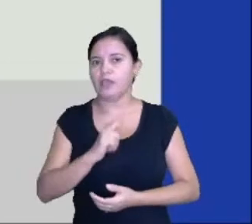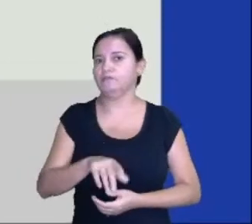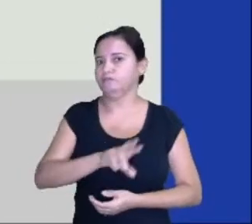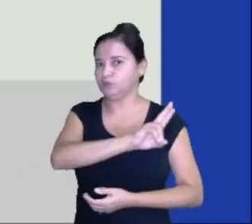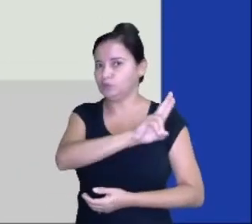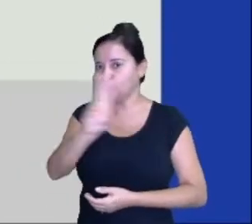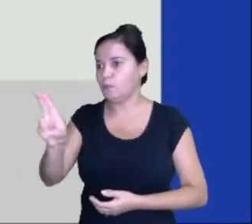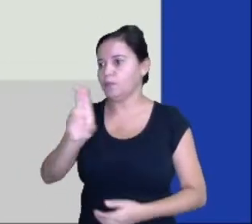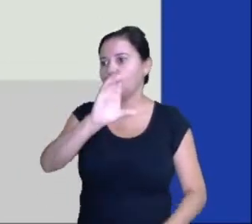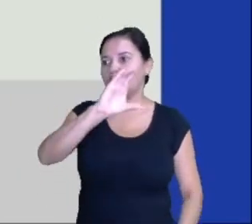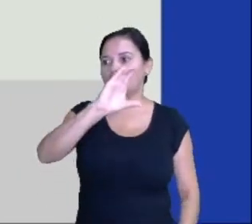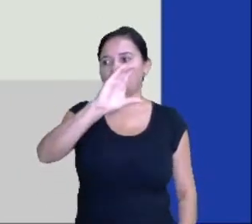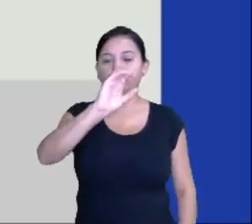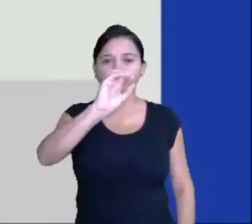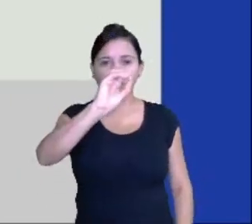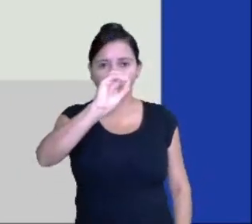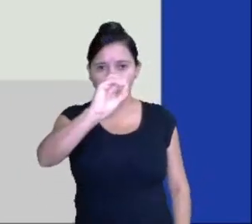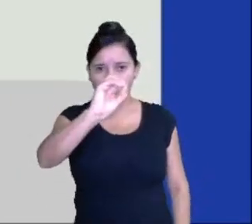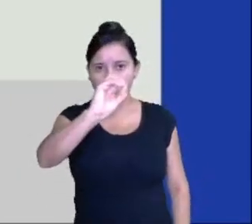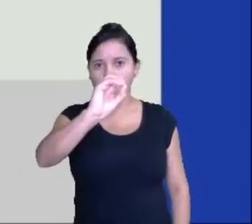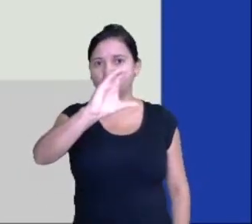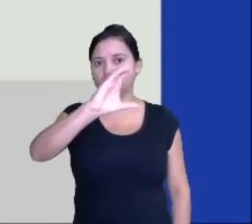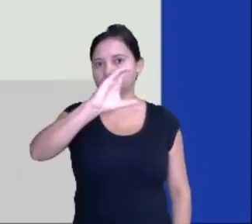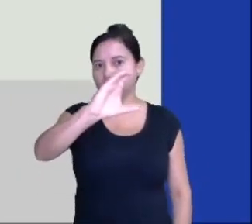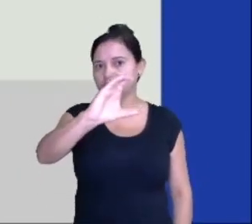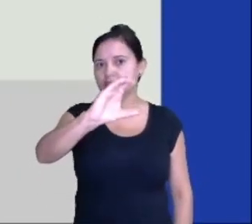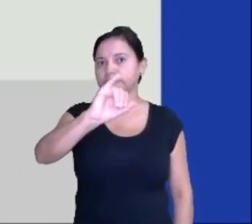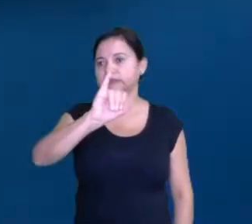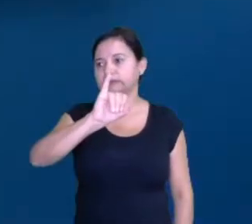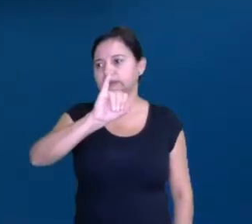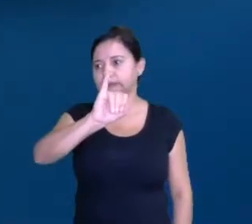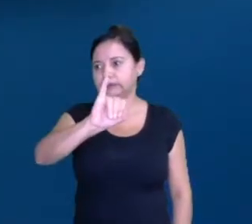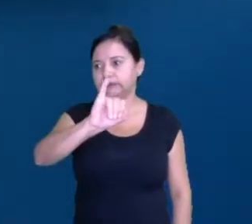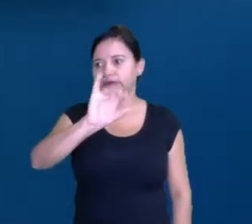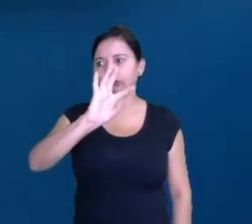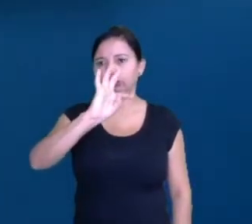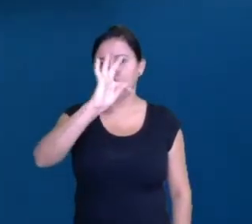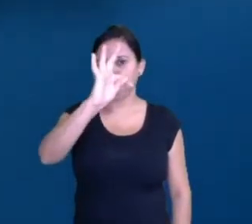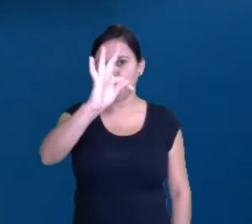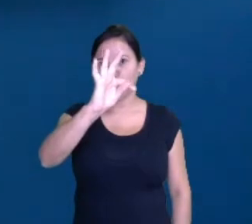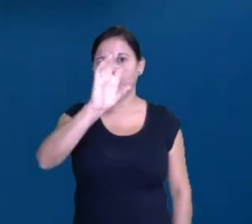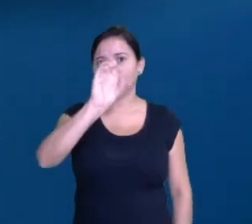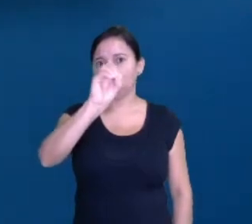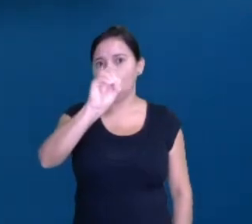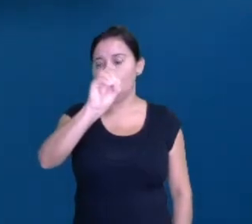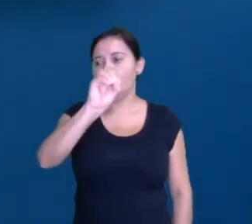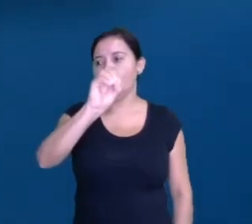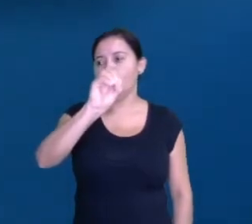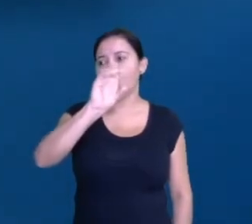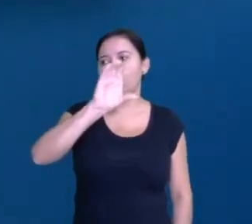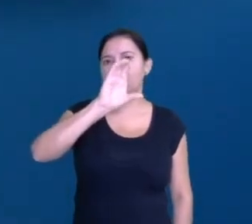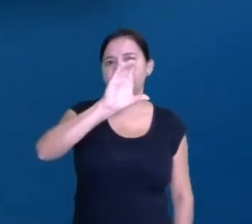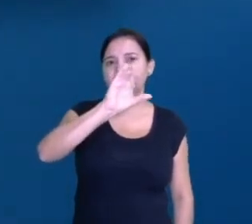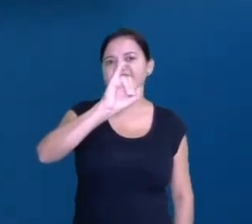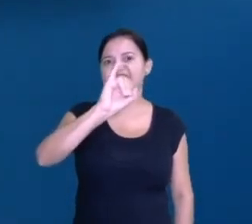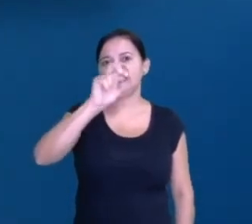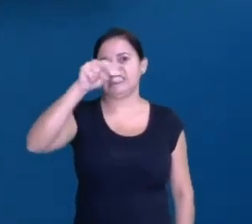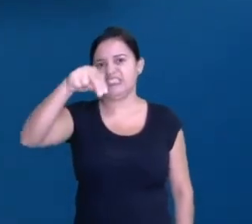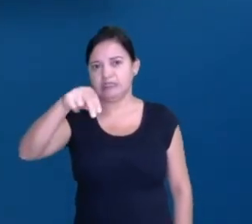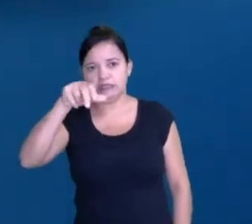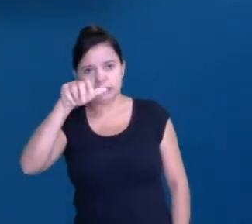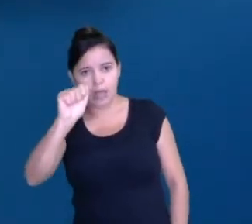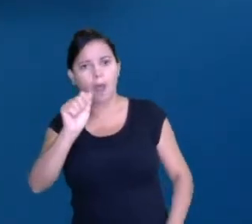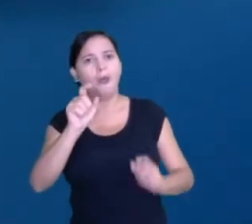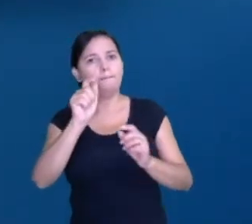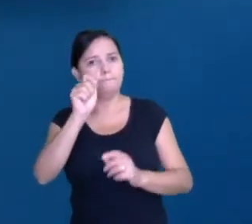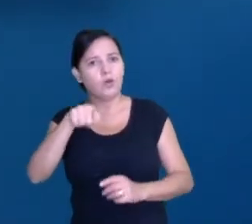livros didáticos, em alguns materiais, você vai encontrar esse primeiro C, ao invés de ser um C, ser um X. Então pode ser a ocitocina, iniciando ali aquele Czinho, sendo